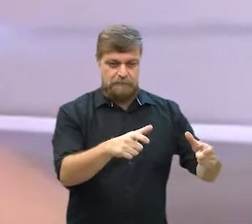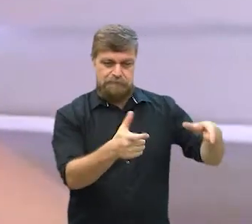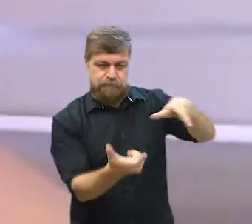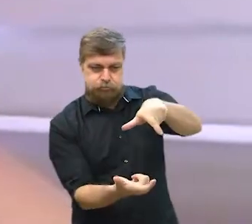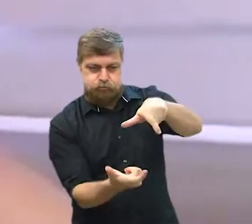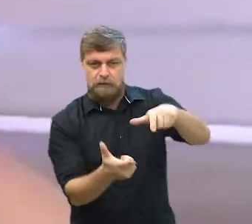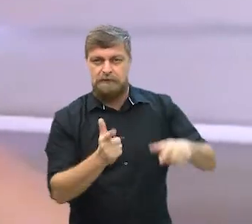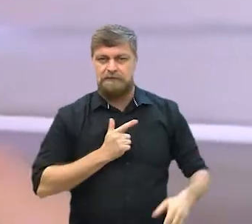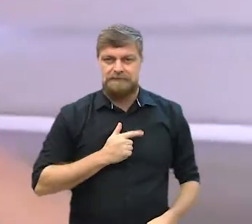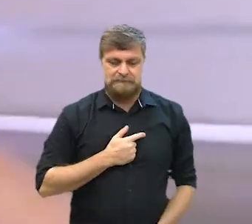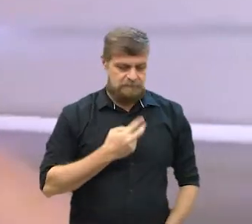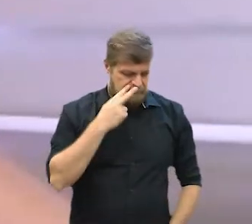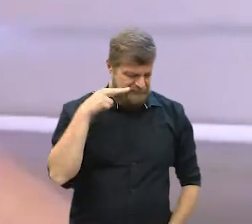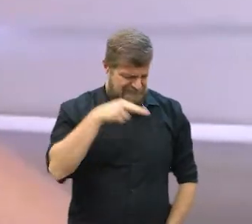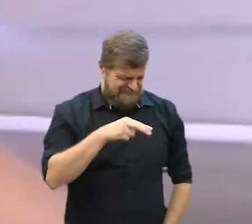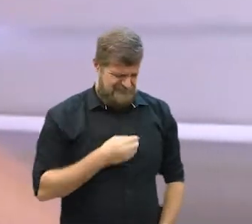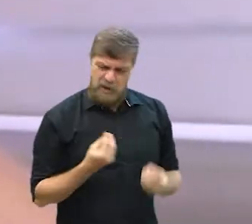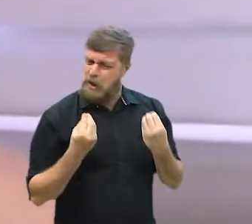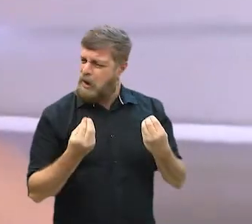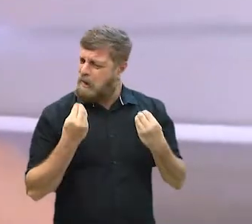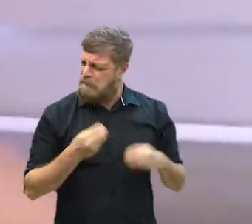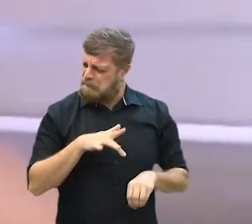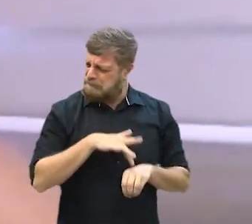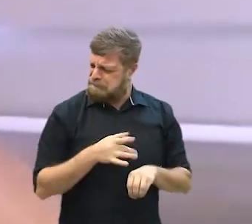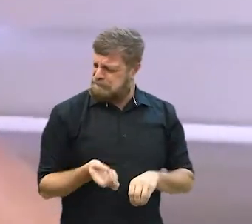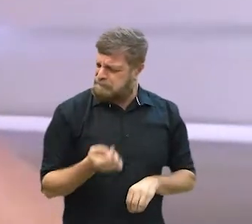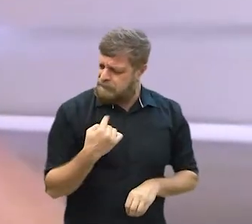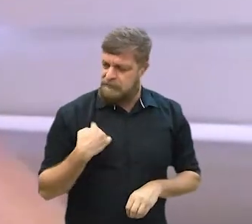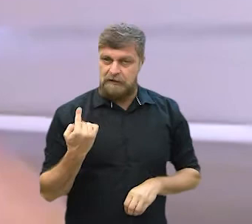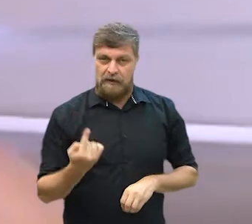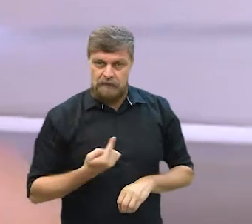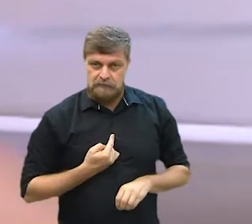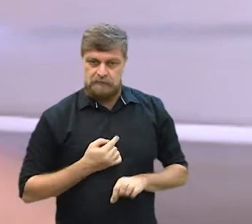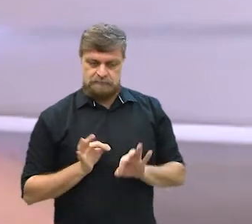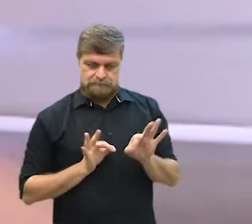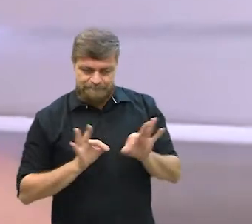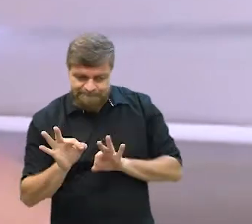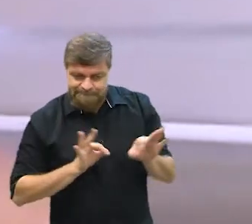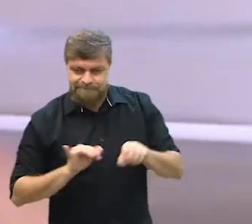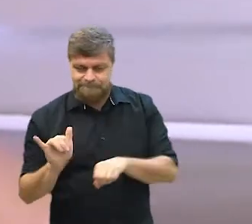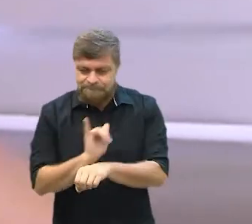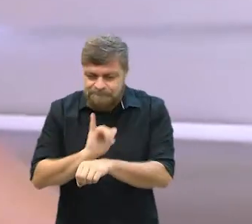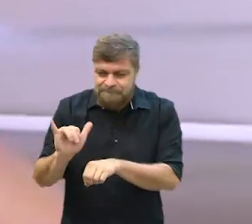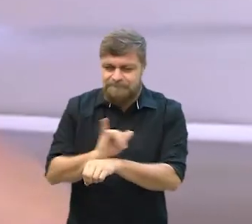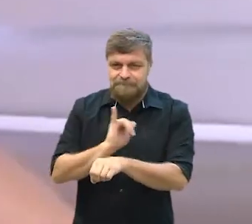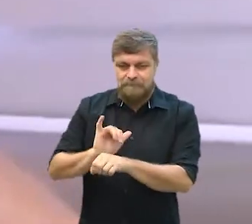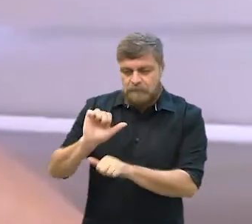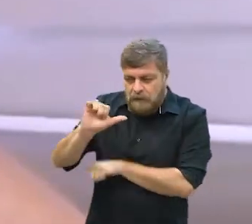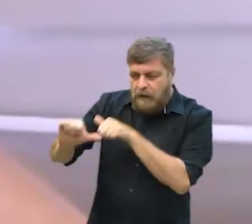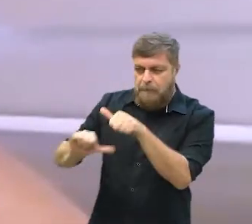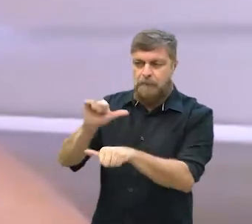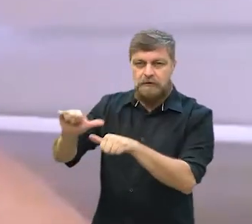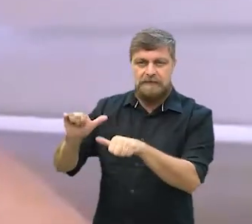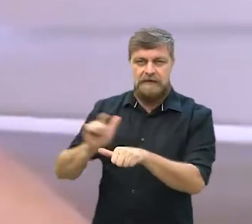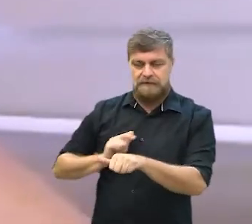aquele prato não ia chegar numa apresentação bacana para o cliente final, nós tivemos que refazer essa arte, nós tivemos que mudar o que